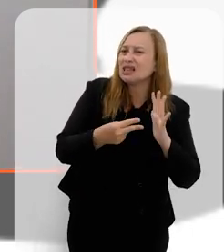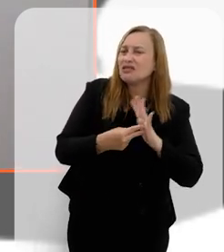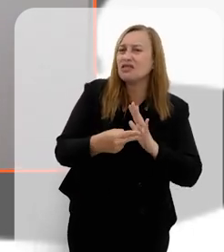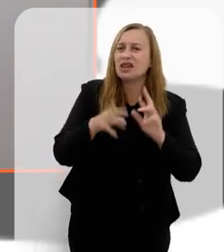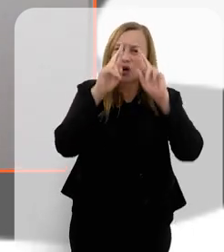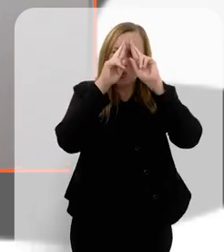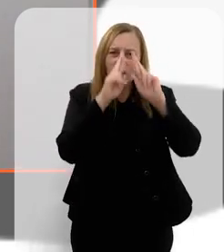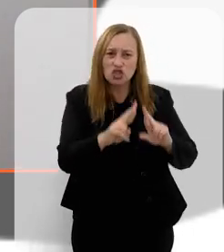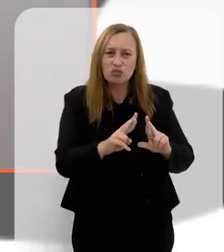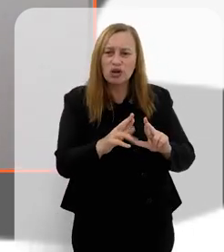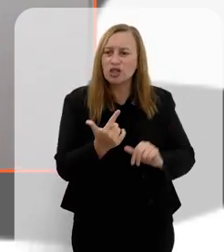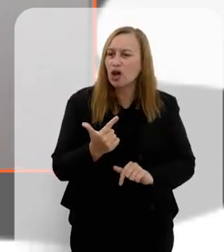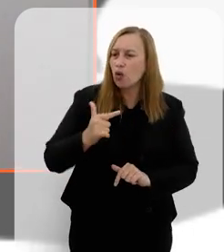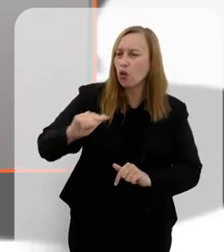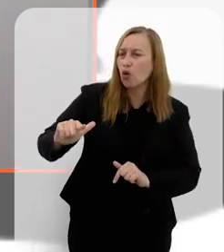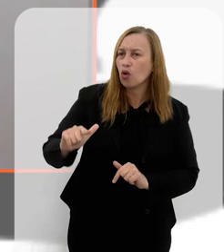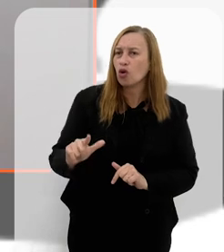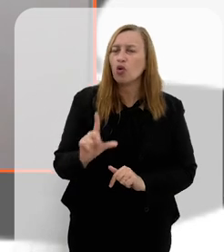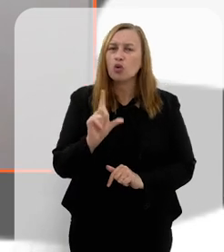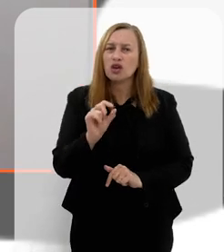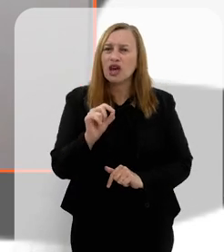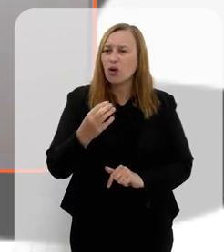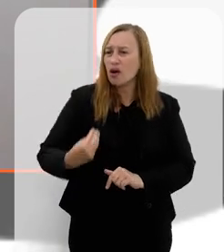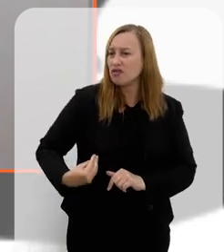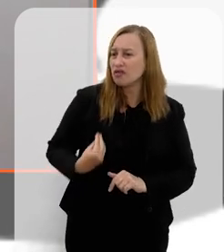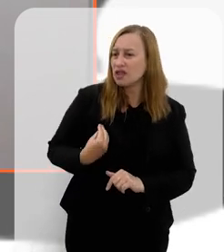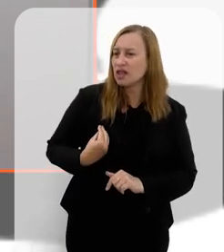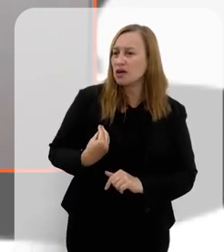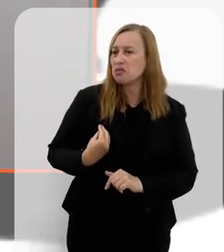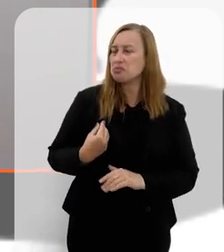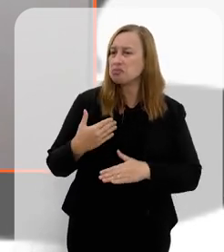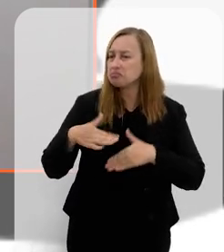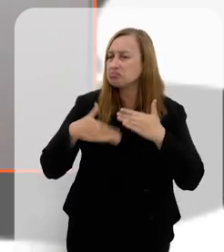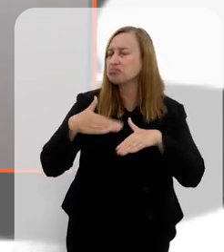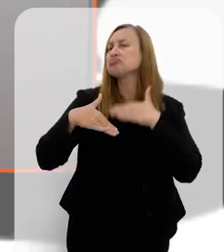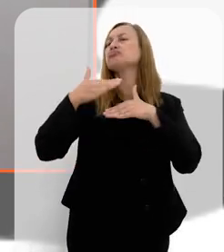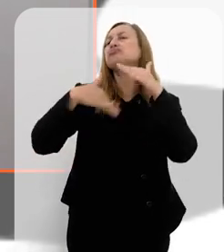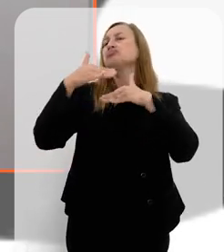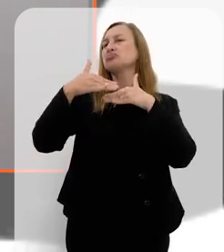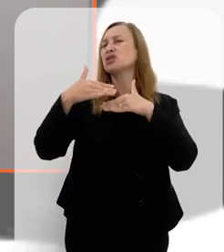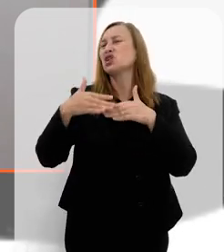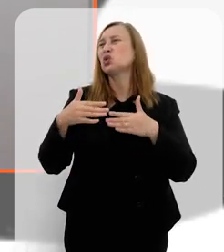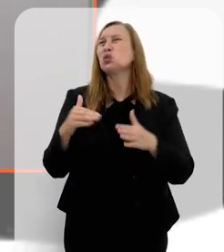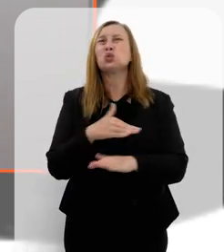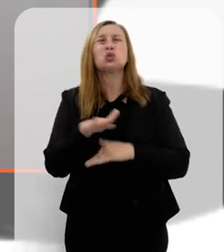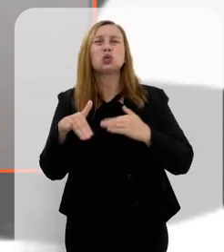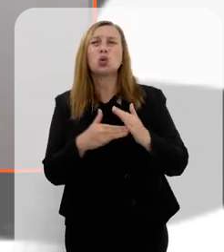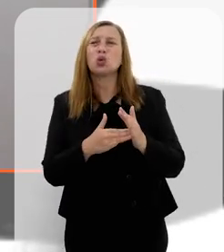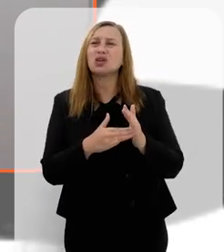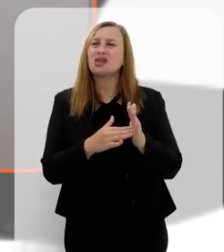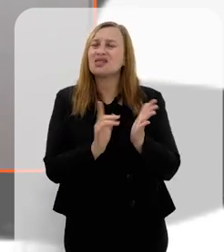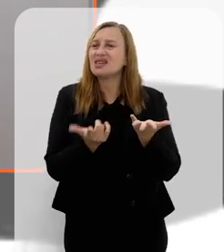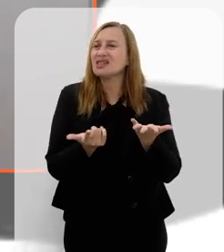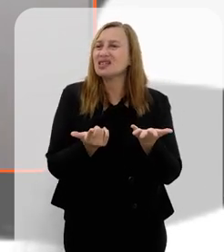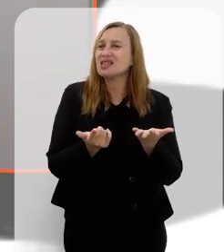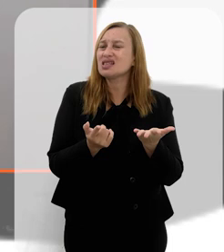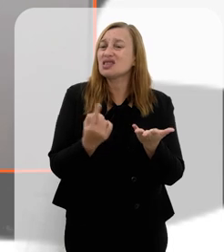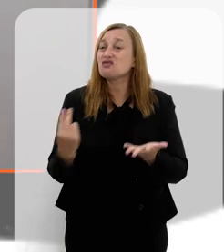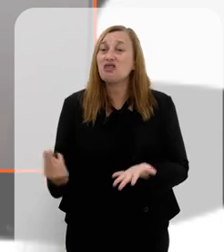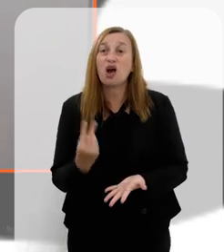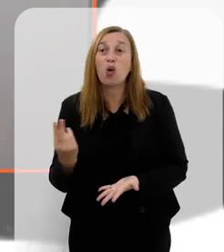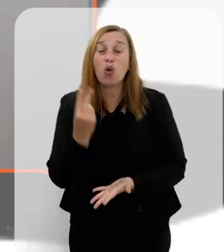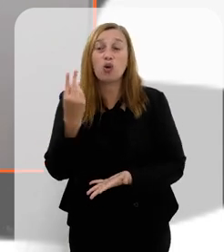o respeito ao outro, o que que é uma vida bem-sucedida, todas essas